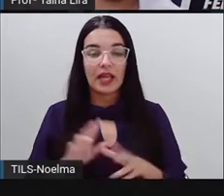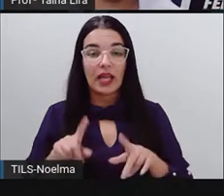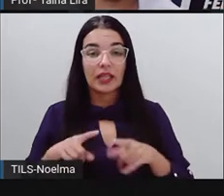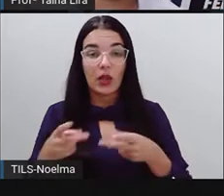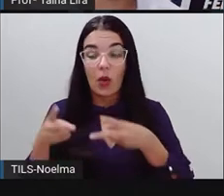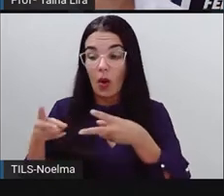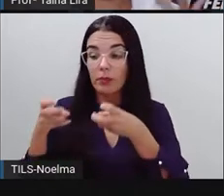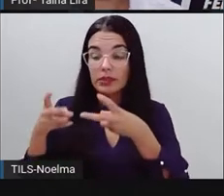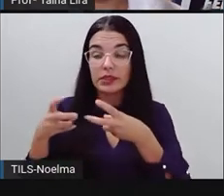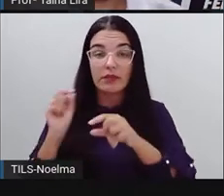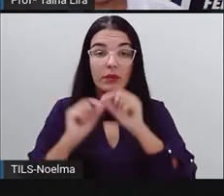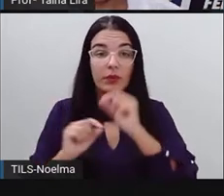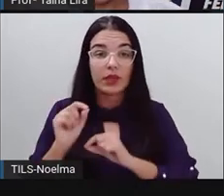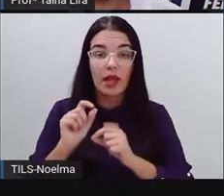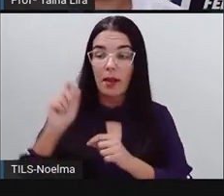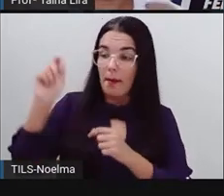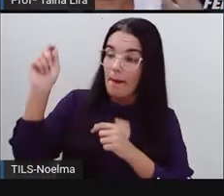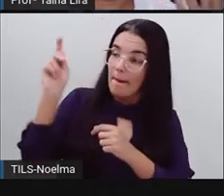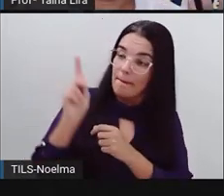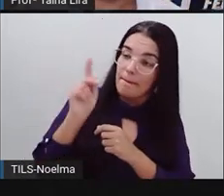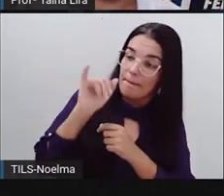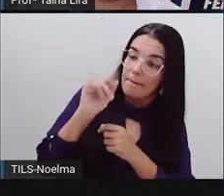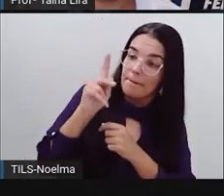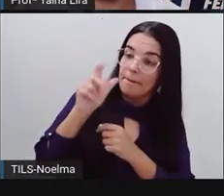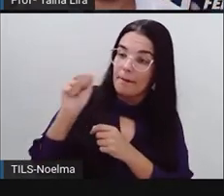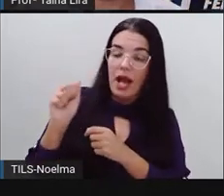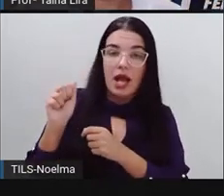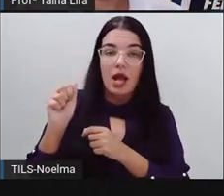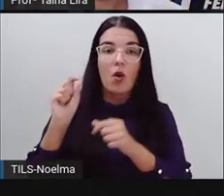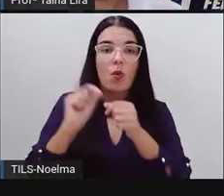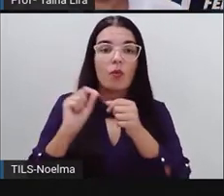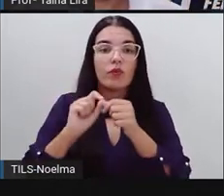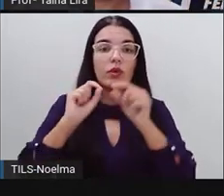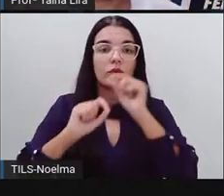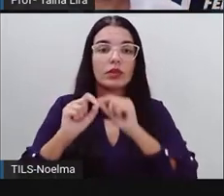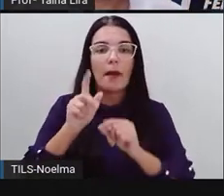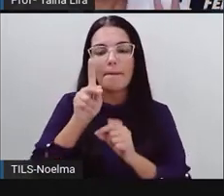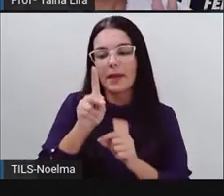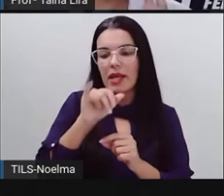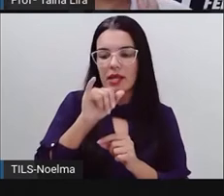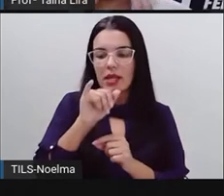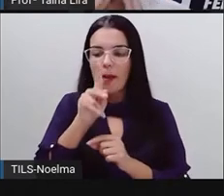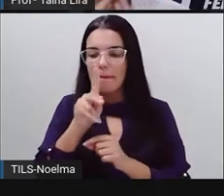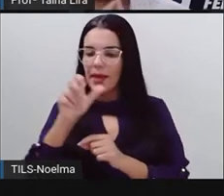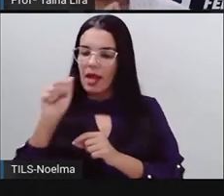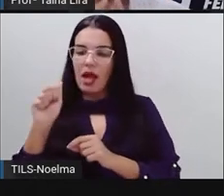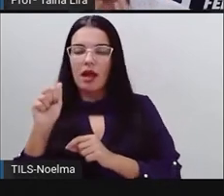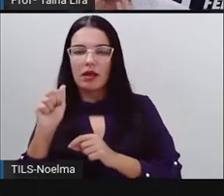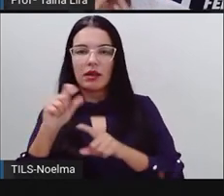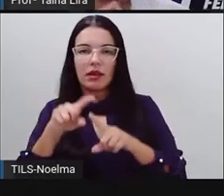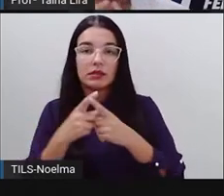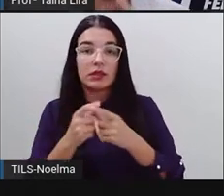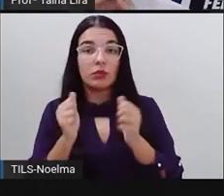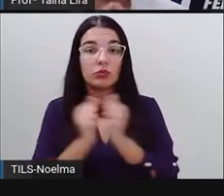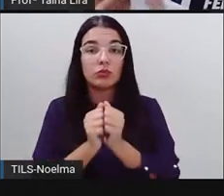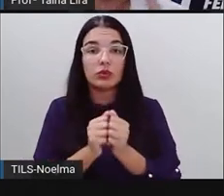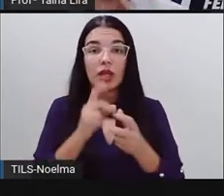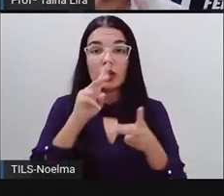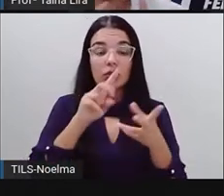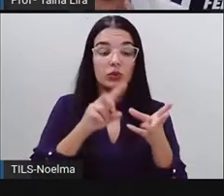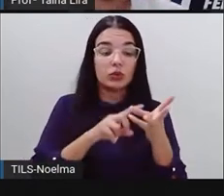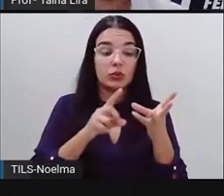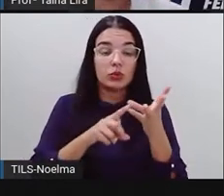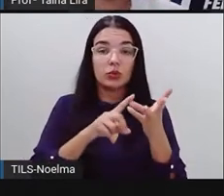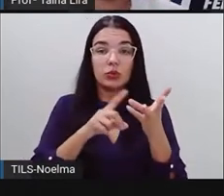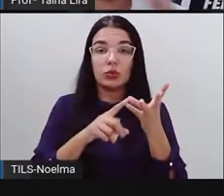observa em também outra coisa na palavra pipa a gente tem o peru e depois a gente tem o pênis lá então o p veio acompanhado é